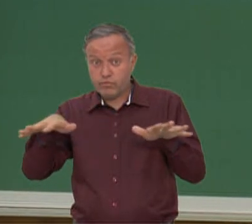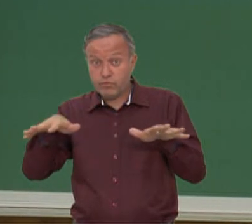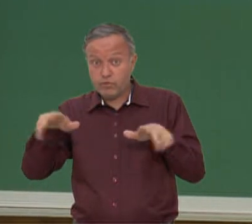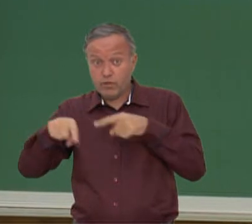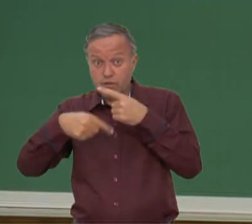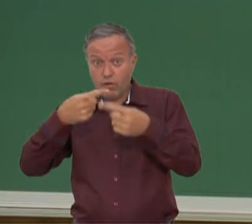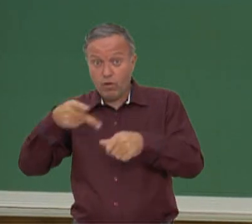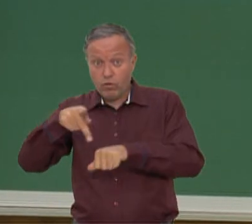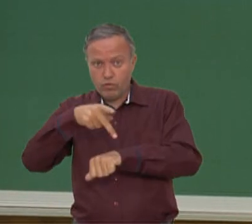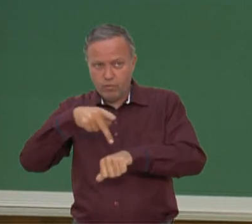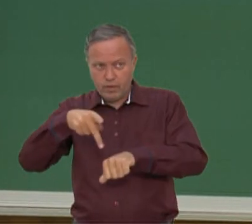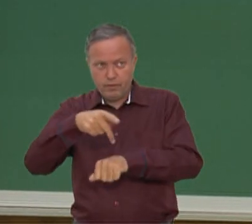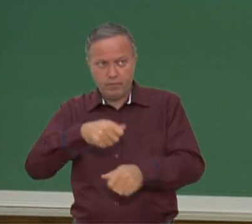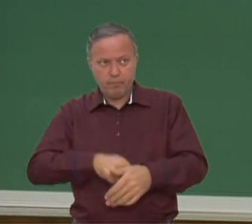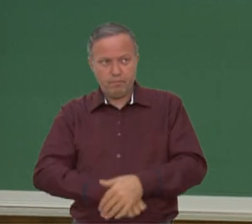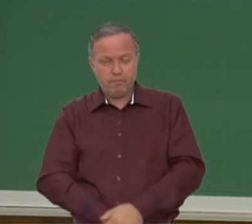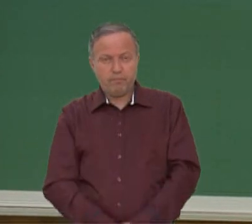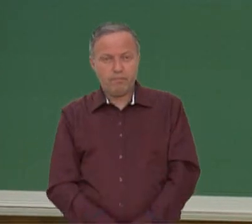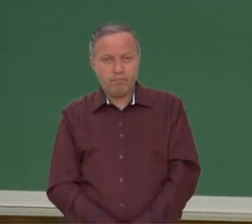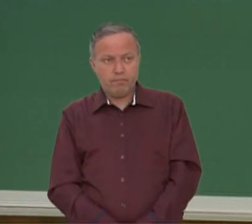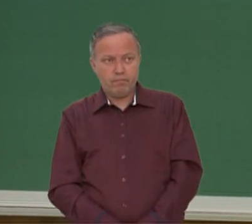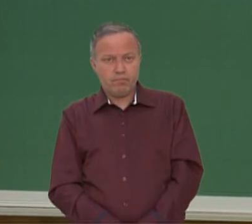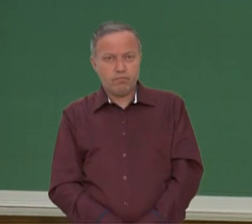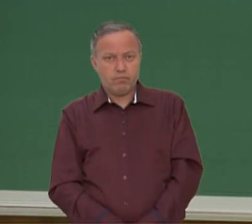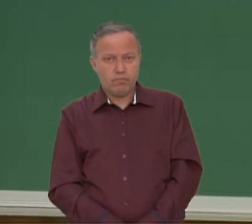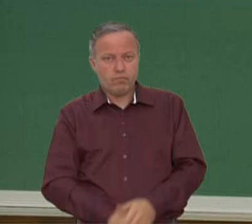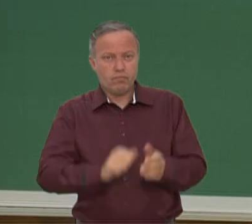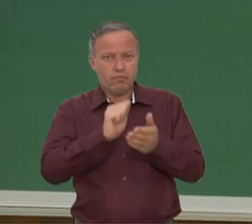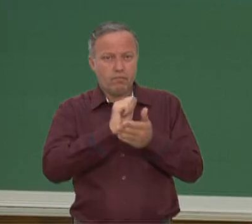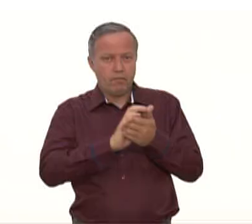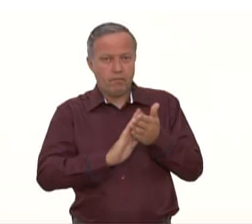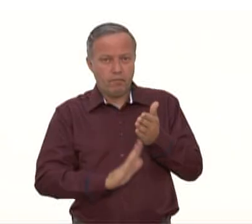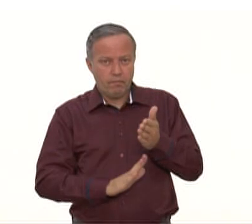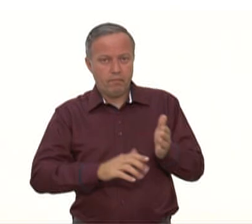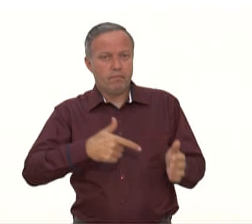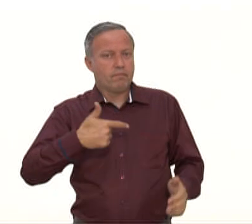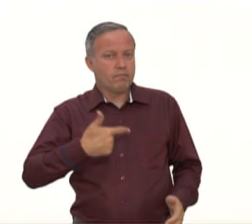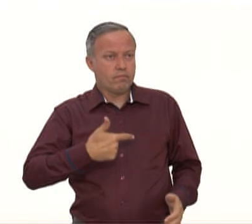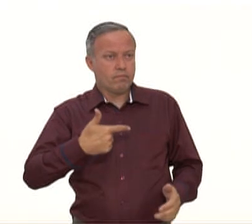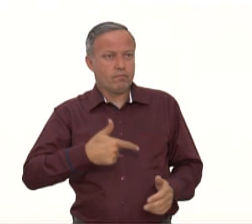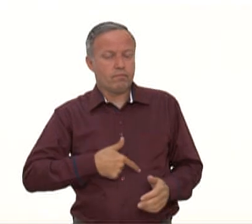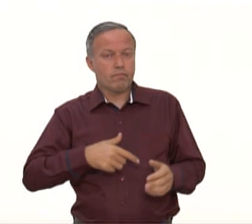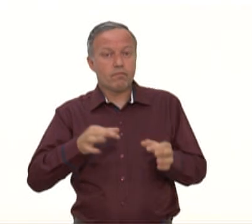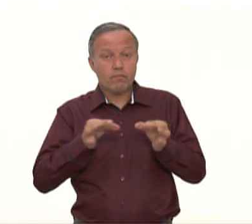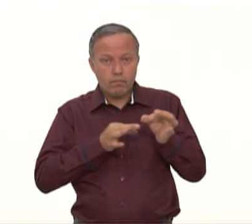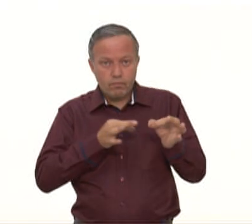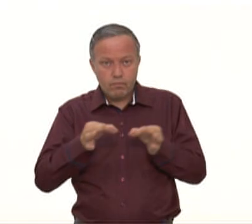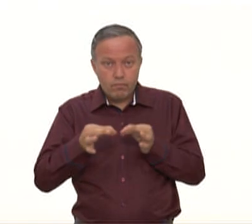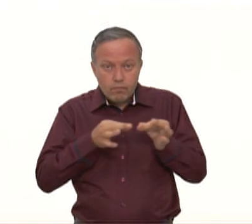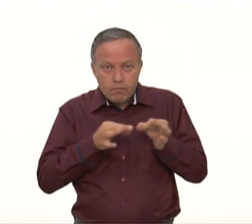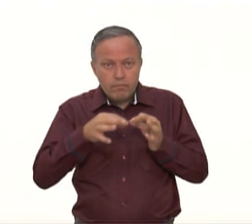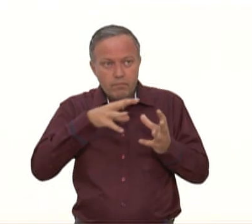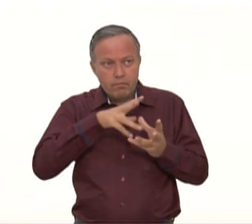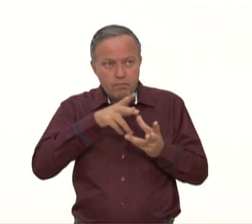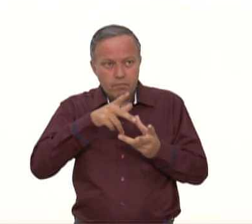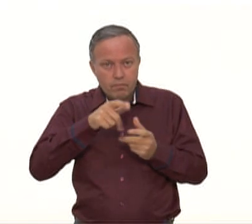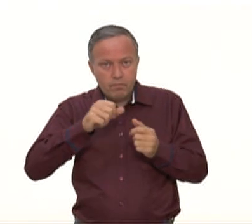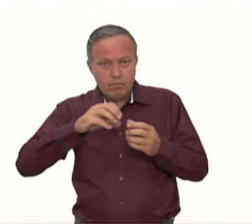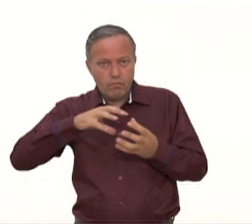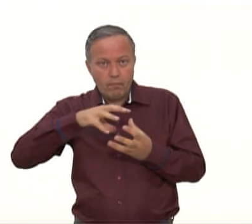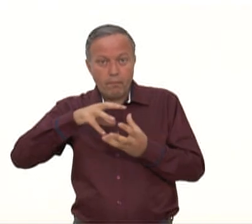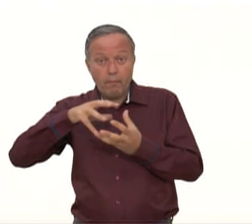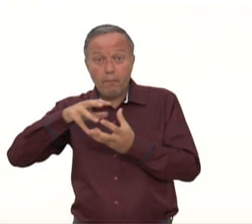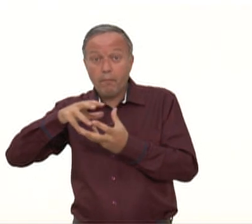e transnacionais. Atividade 2. Na nova ordem mundial, a tendência de